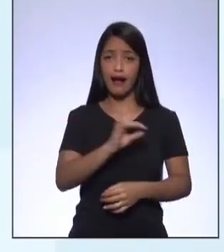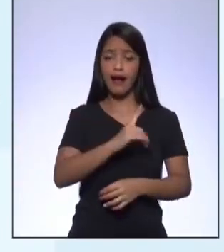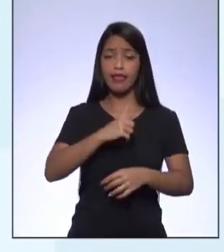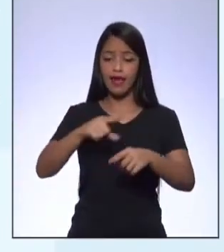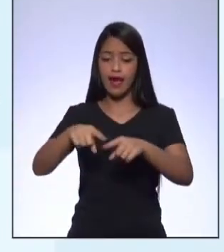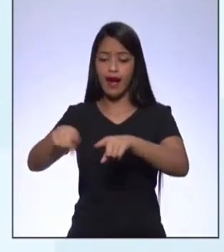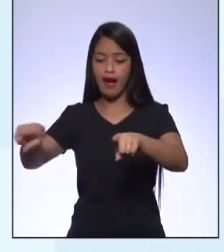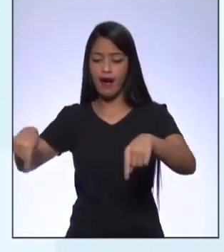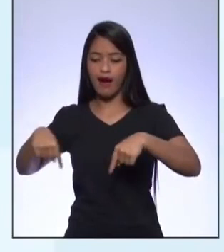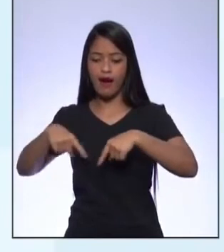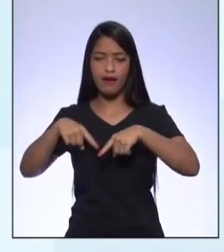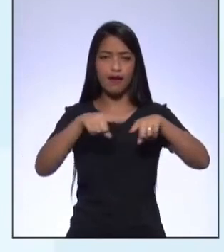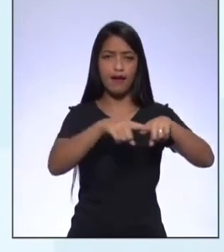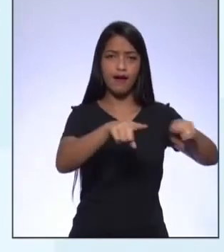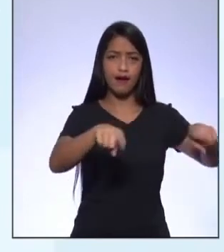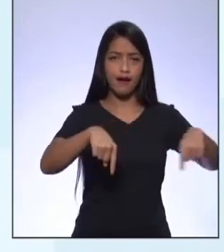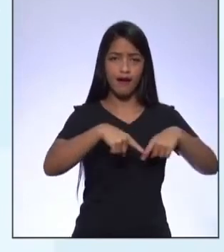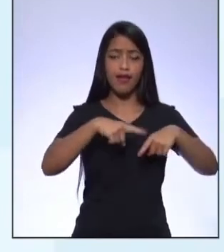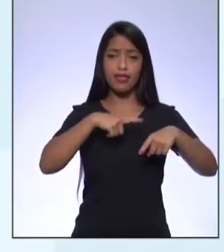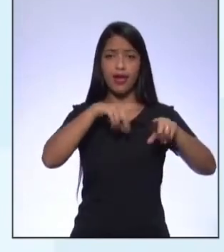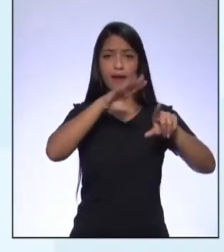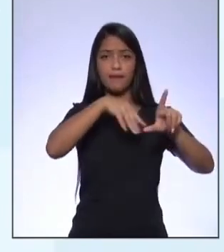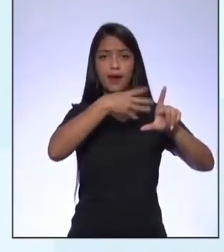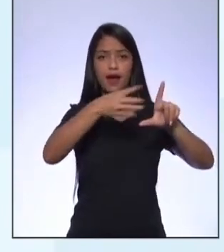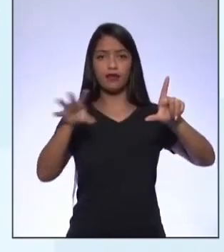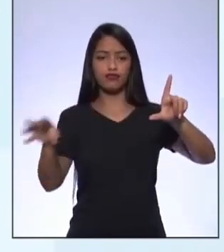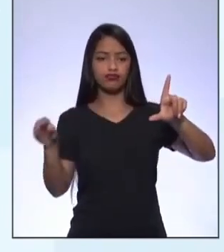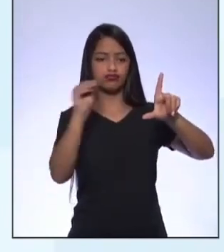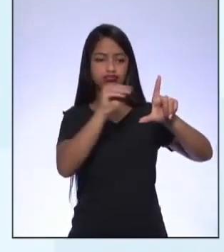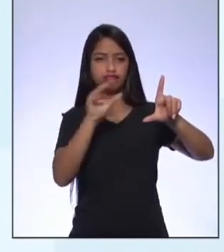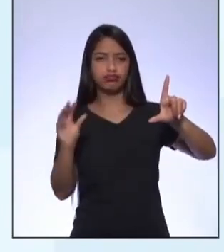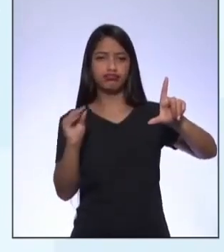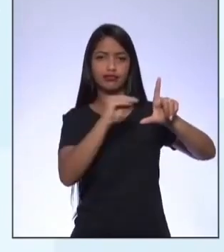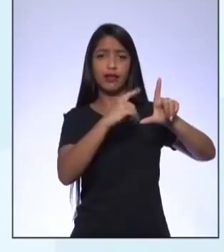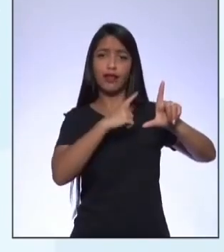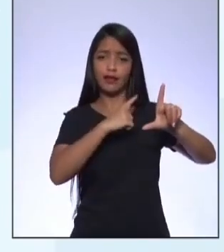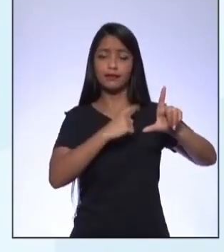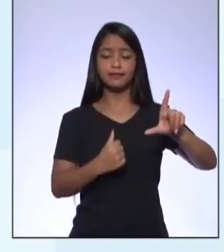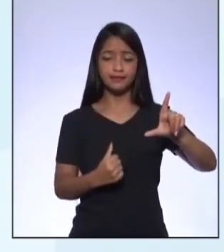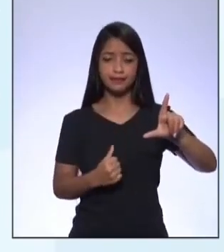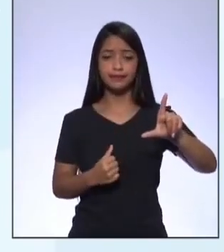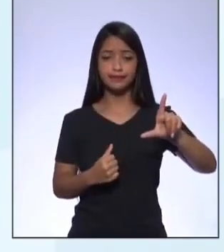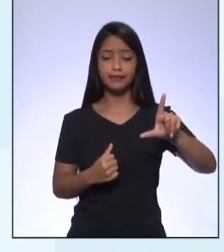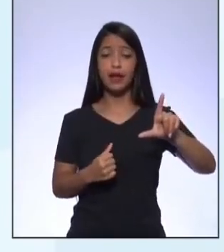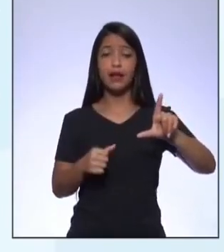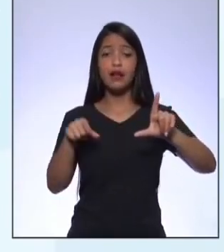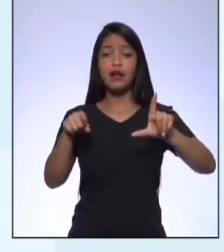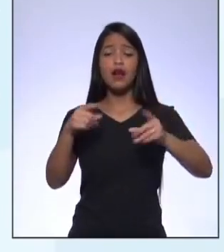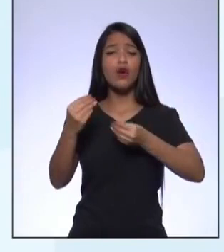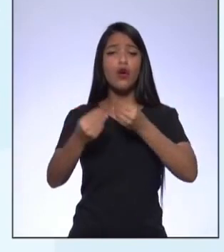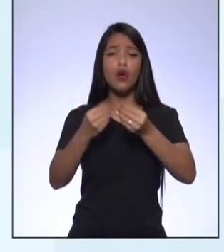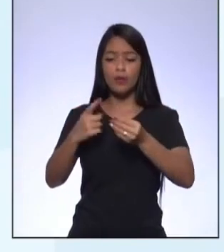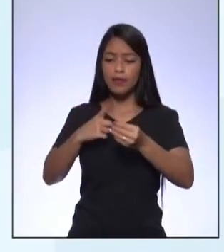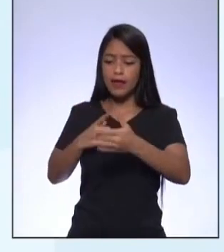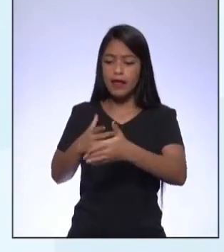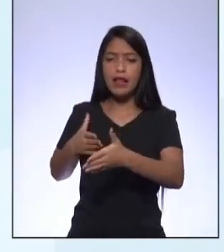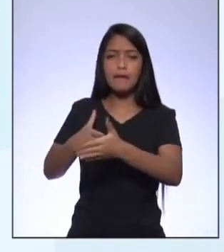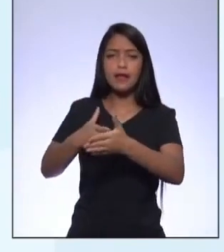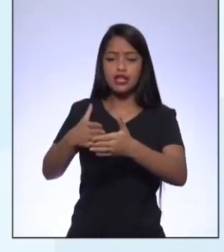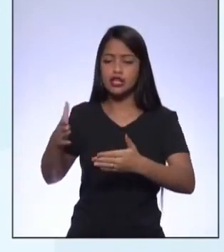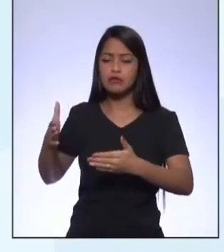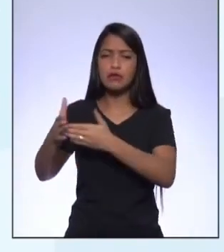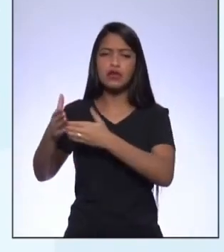plano cartesiano. A localização dos limites das plantações é indicada por pares